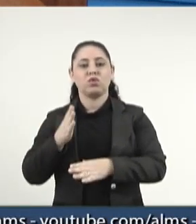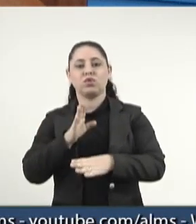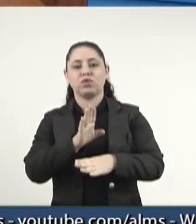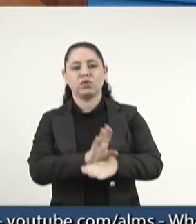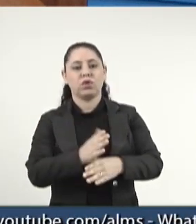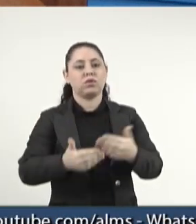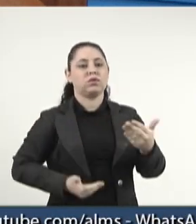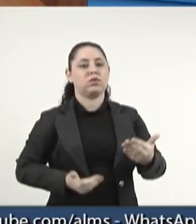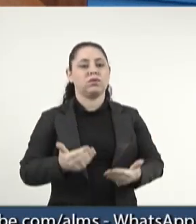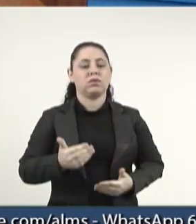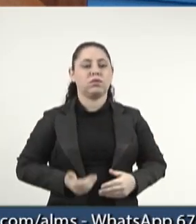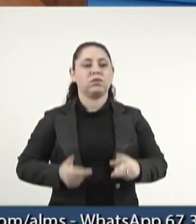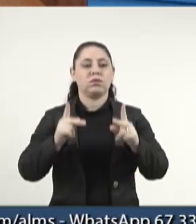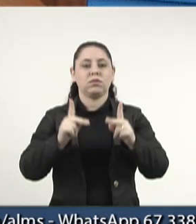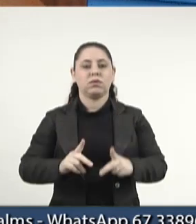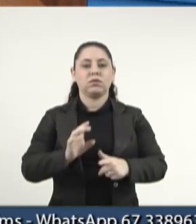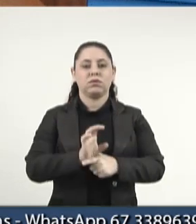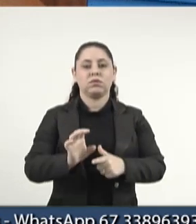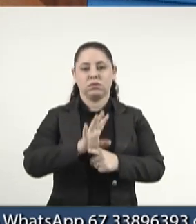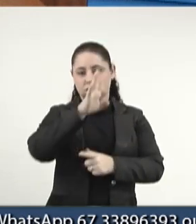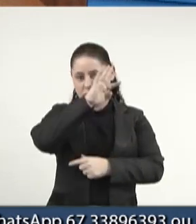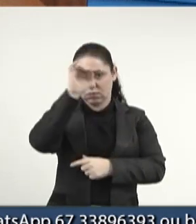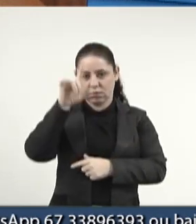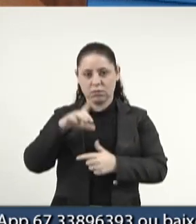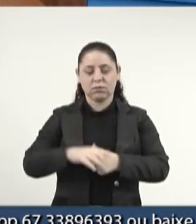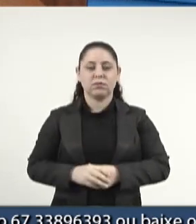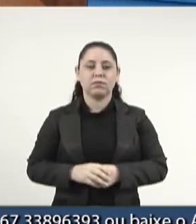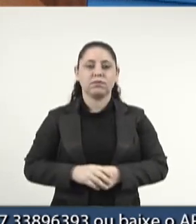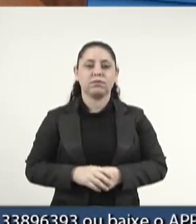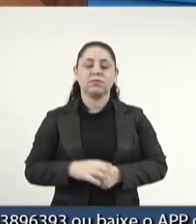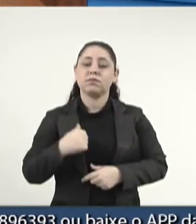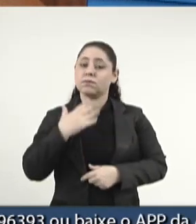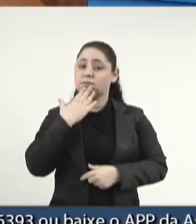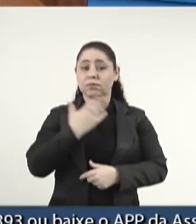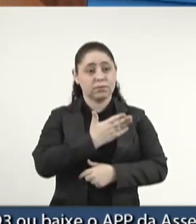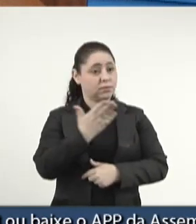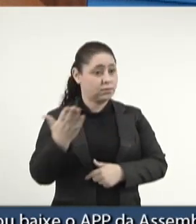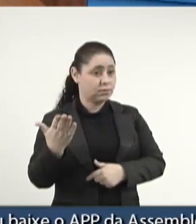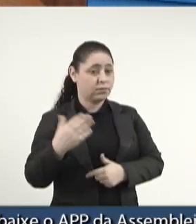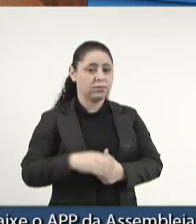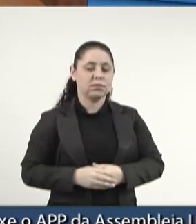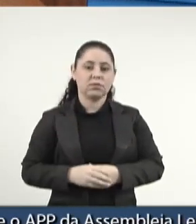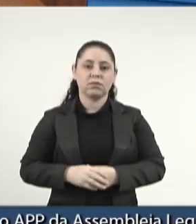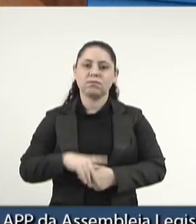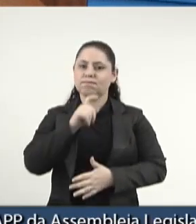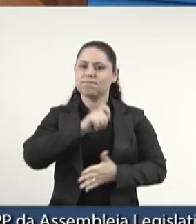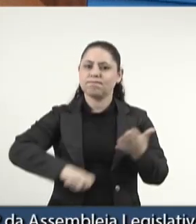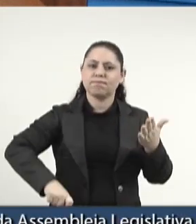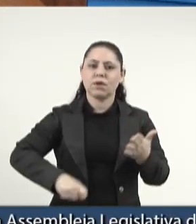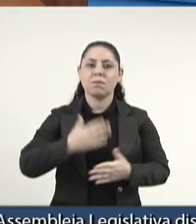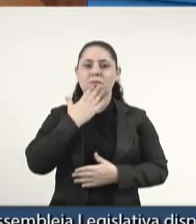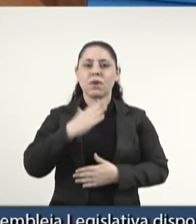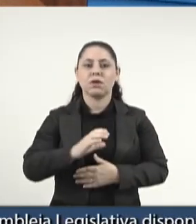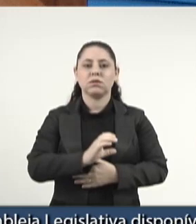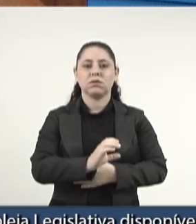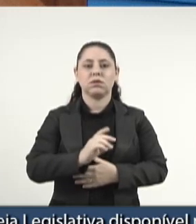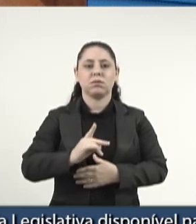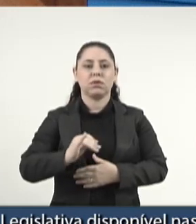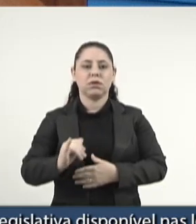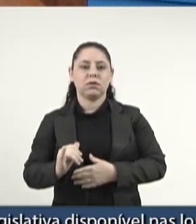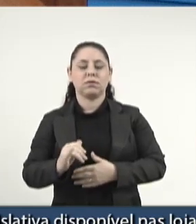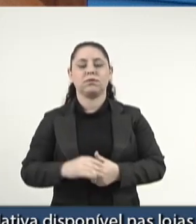dos servidores públicos do Estado do Mato Grosso do Sul. É isso que peço a Vossas Excelências, que assinem o pedido de